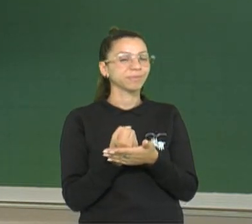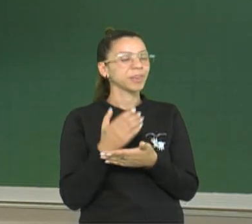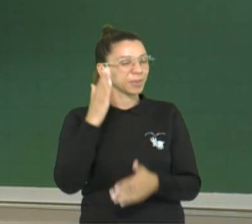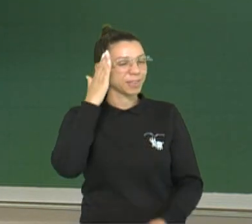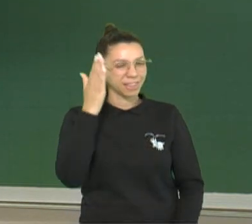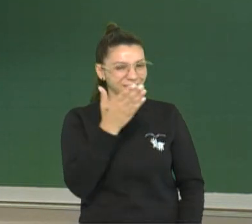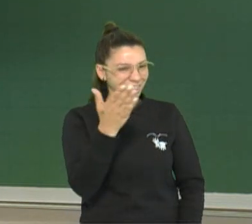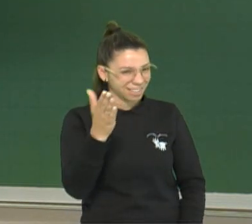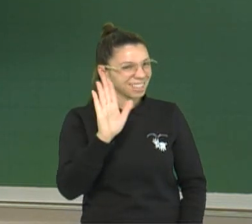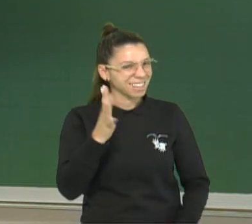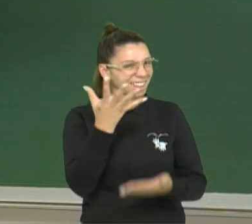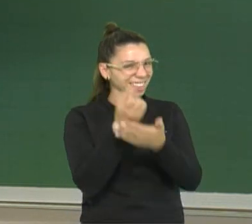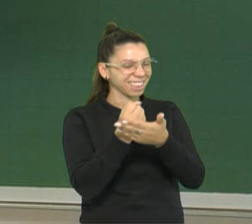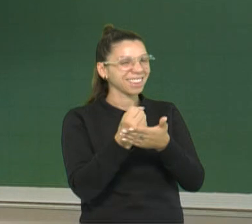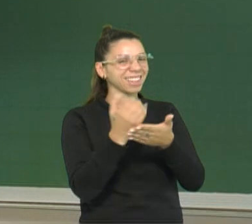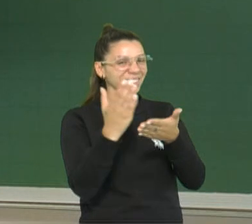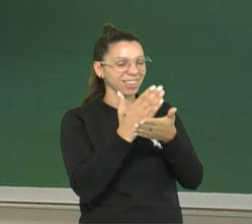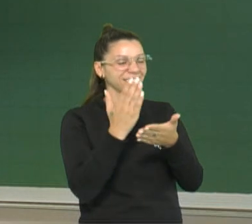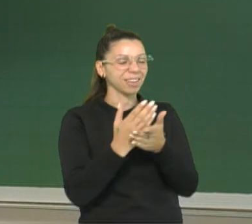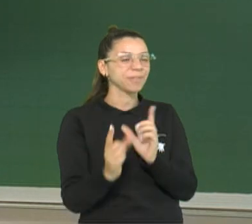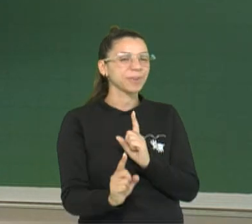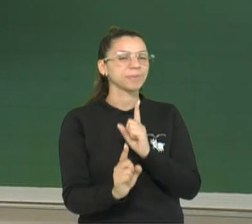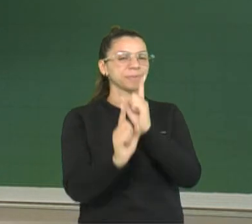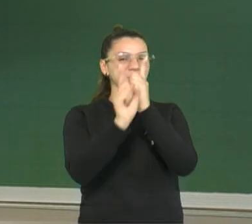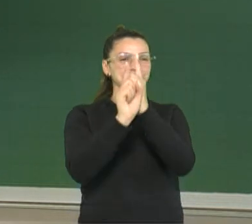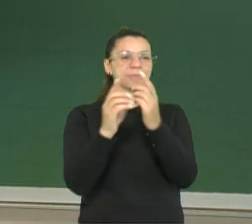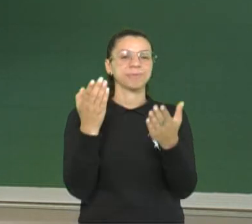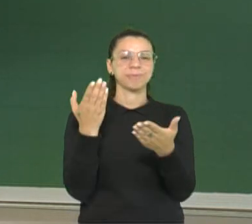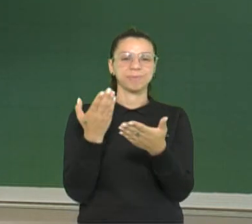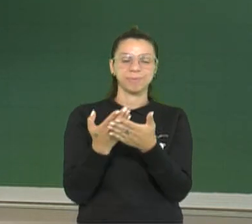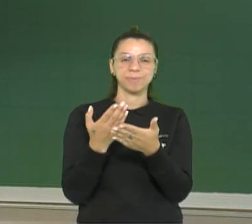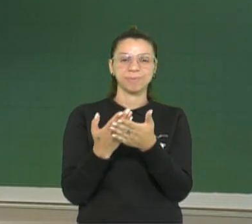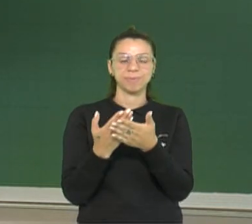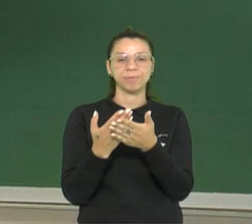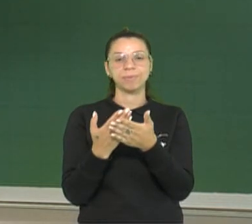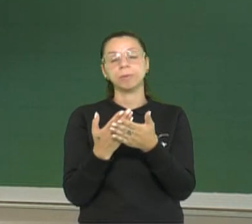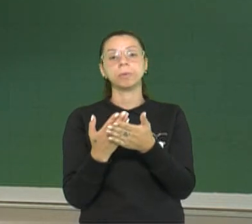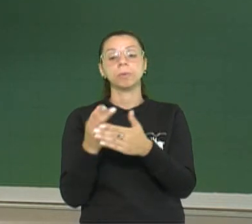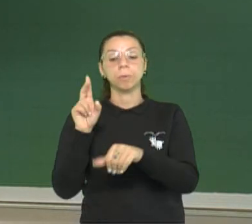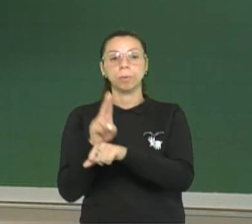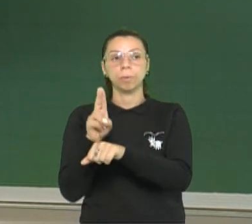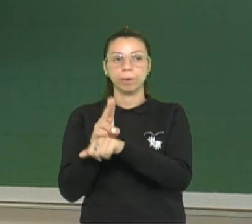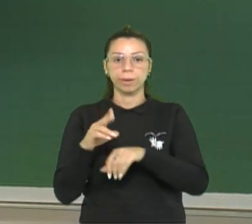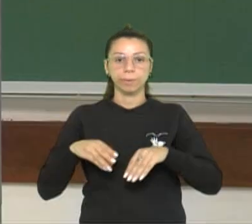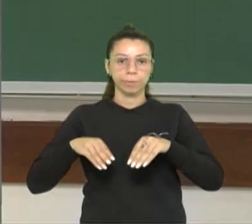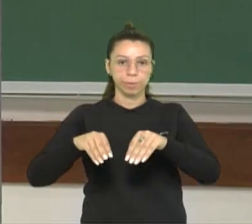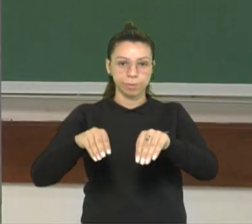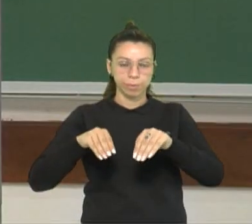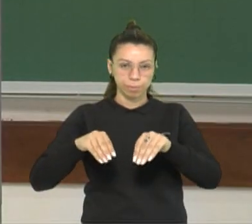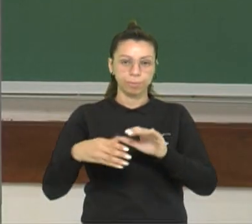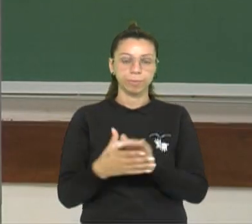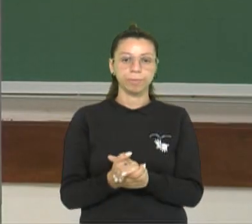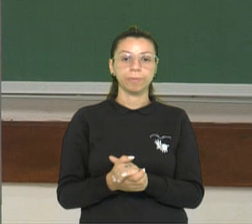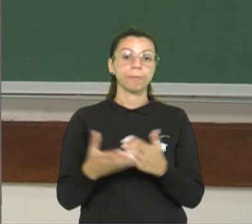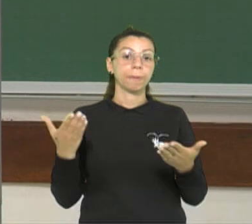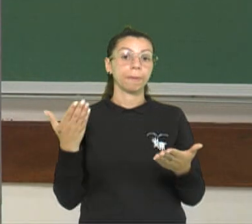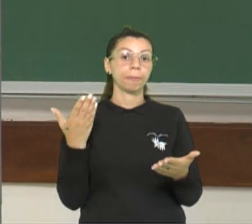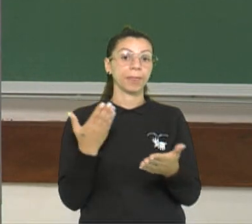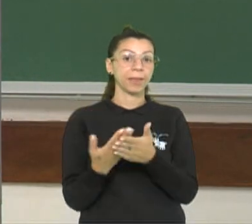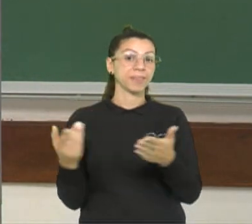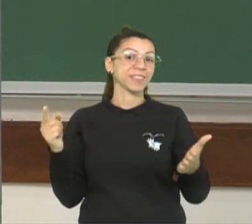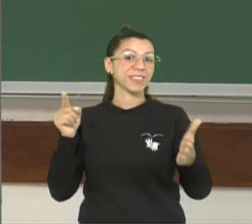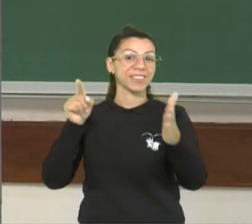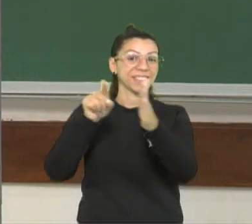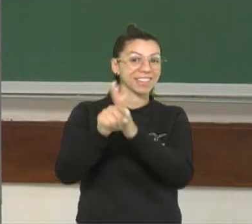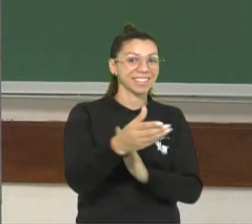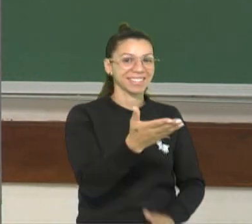fez, então ali você vai encontrar um pouco mais sobre o uso do solo. E agora, nosso quiz na